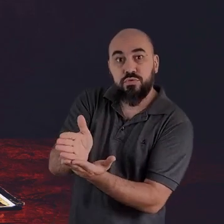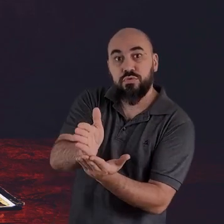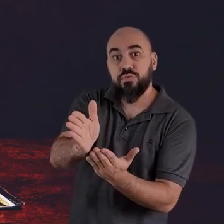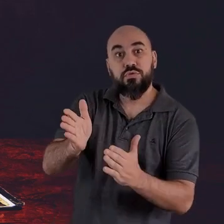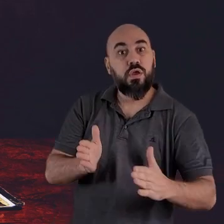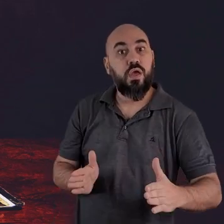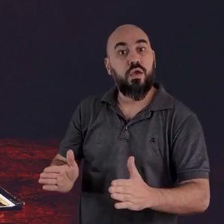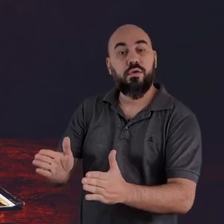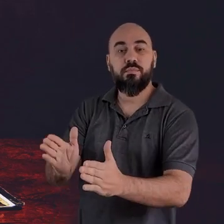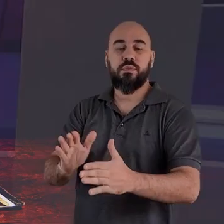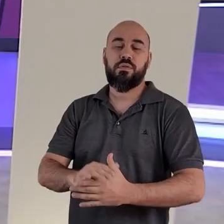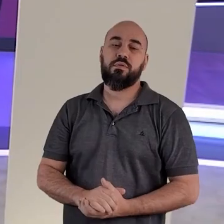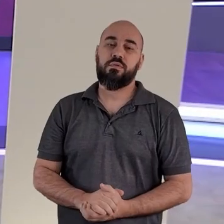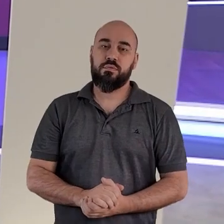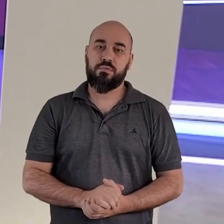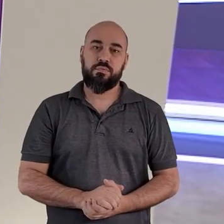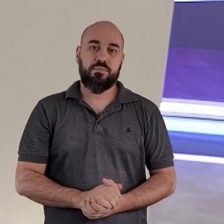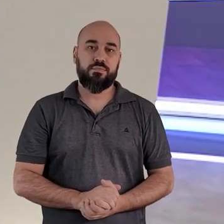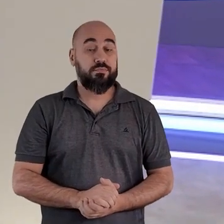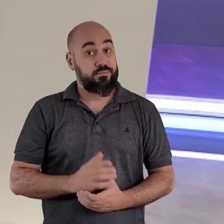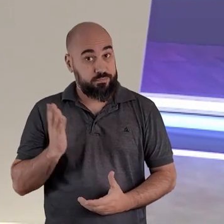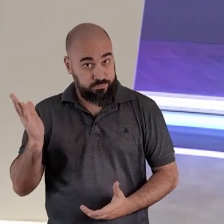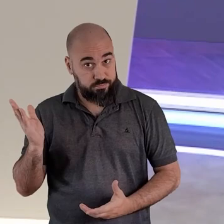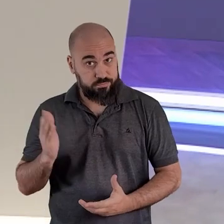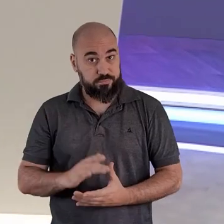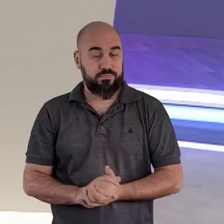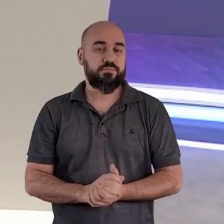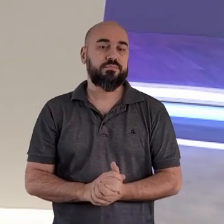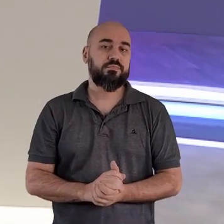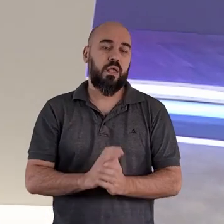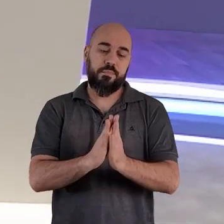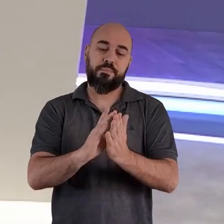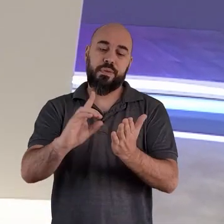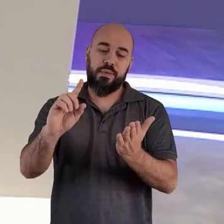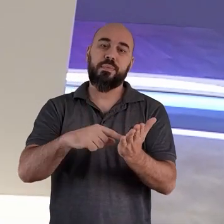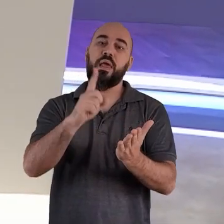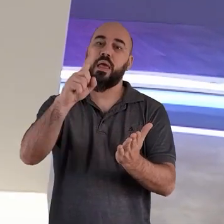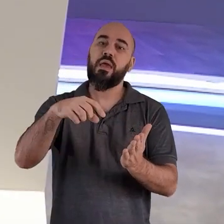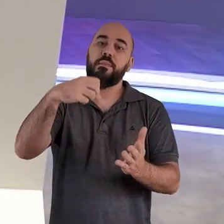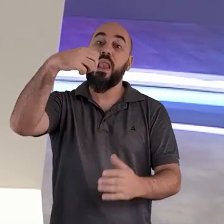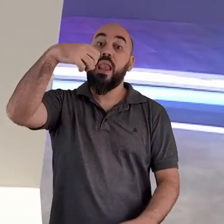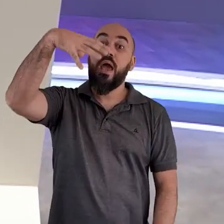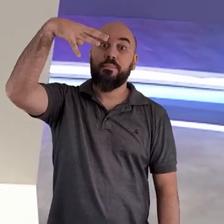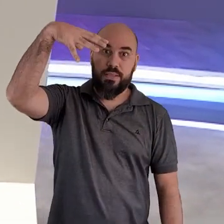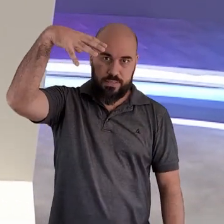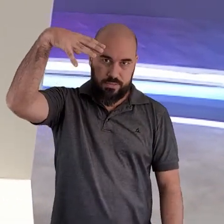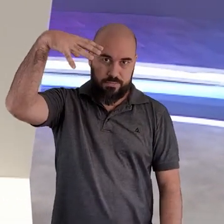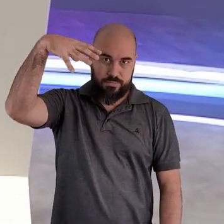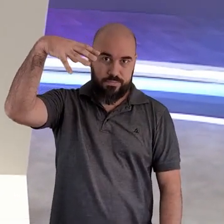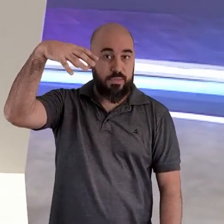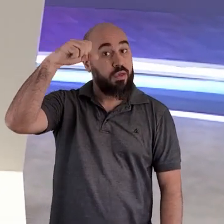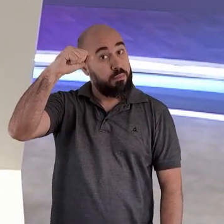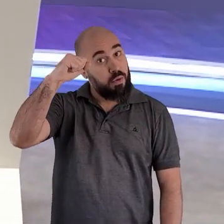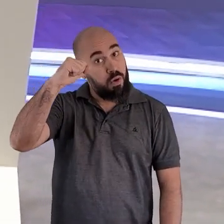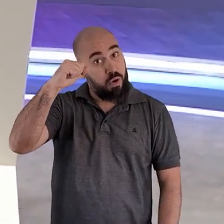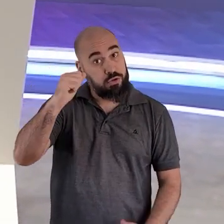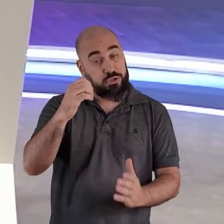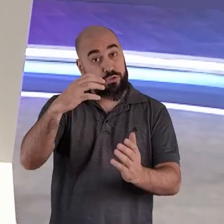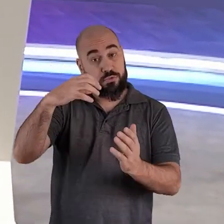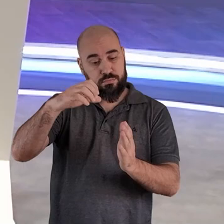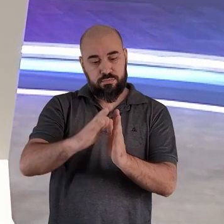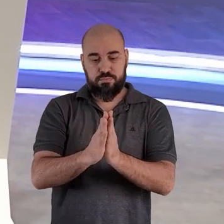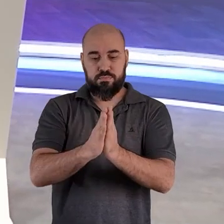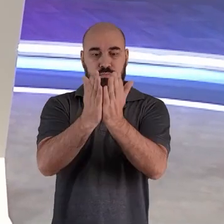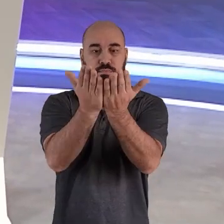caminhos. A Bíblia é uma lâmpada. E por ser uma lâmpada, ela pode estar acesa ou